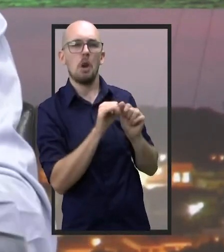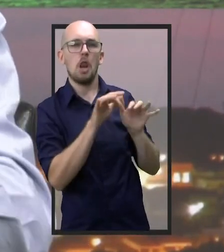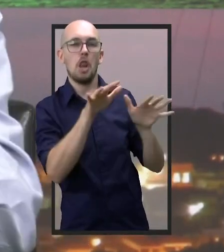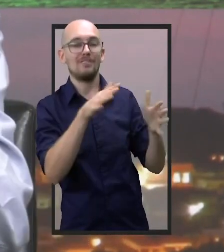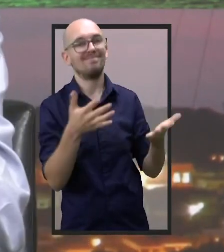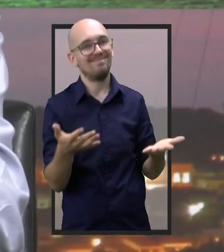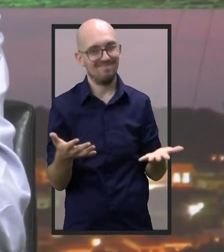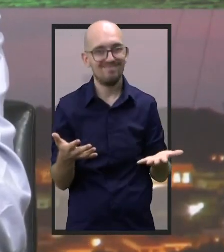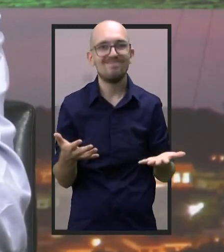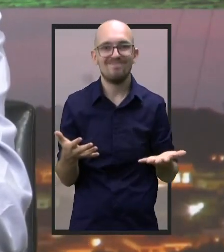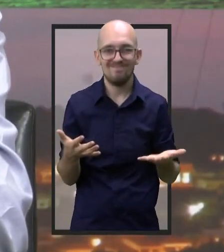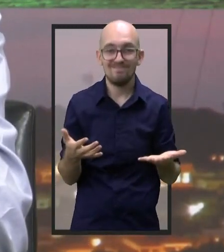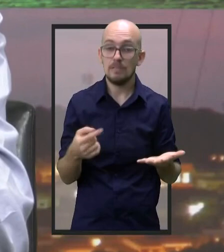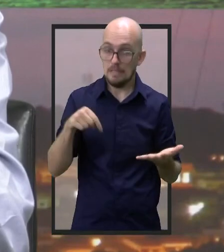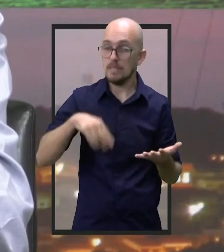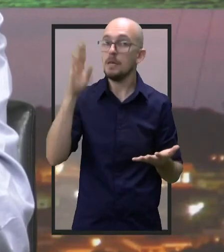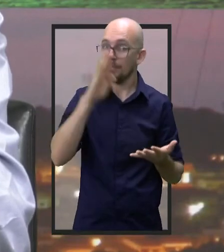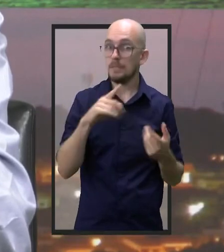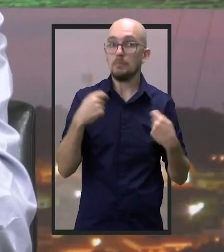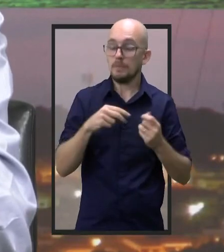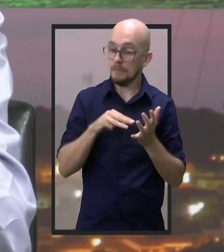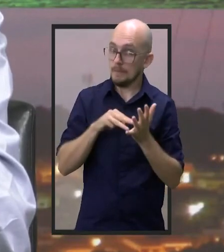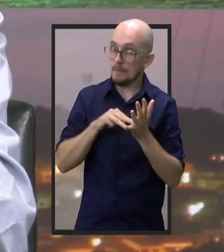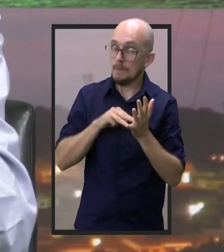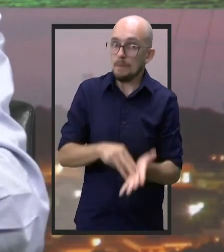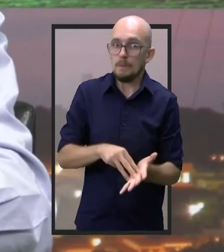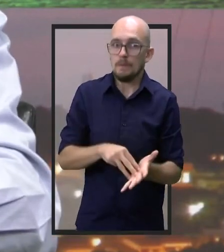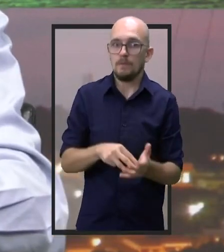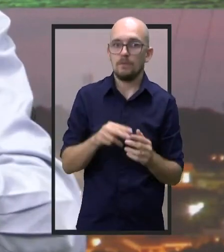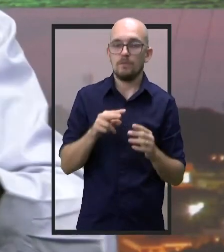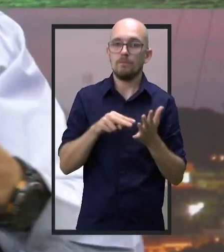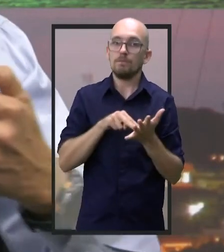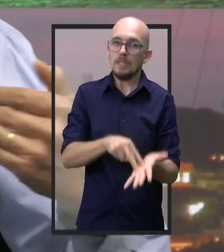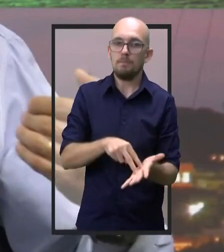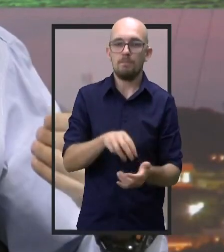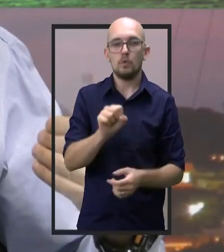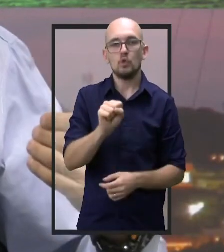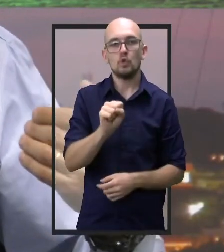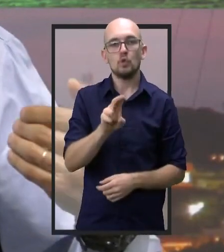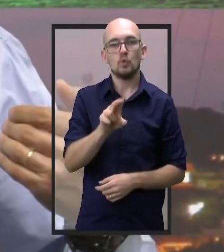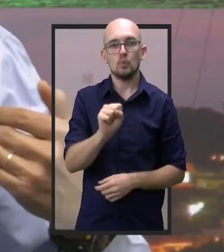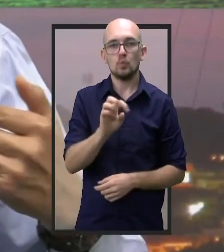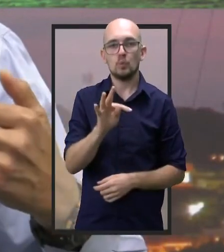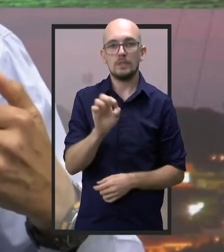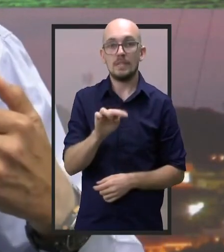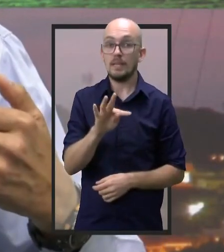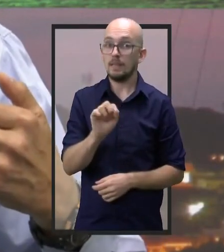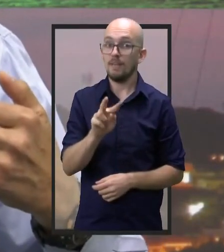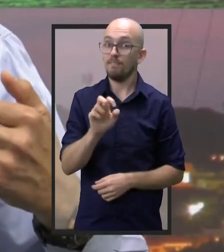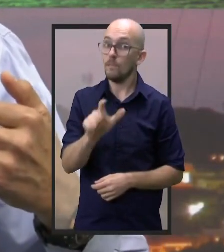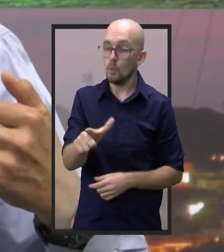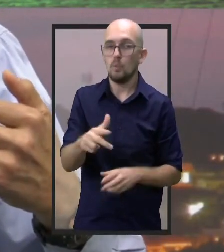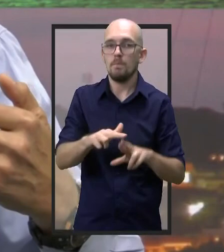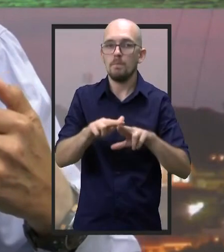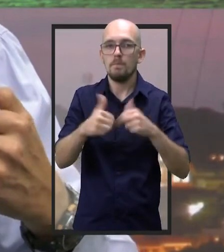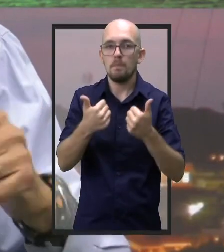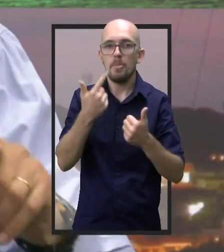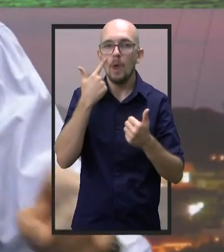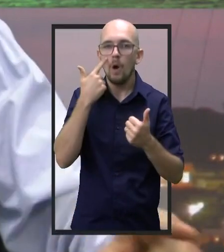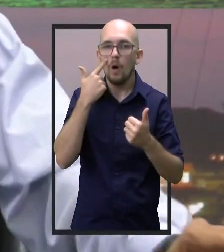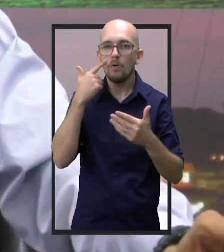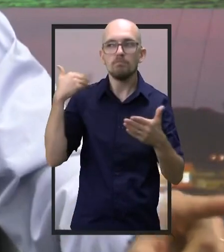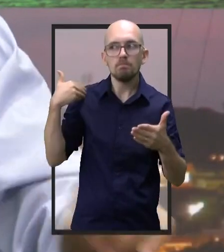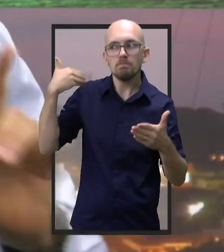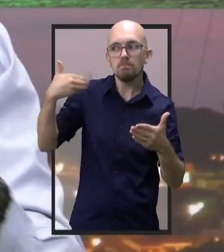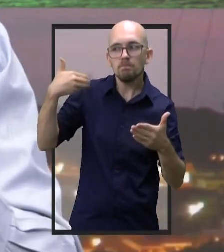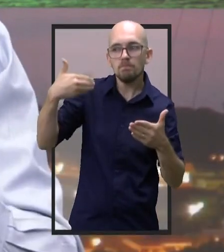sustentável, não teremos esse espaço. Então, vem aqui embaixo. De lá para cá, eu tenho